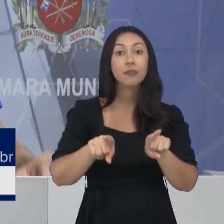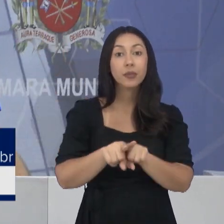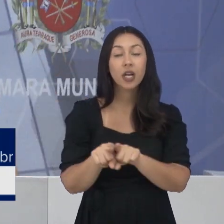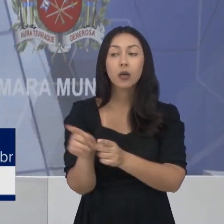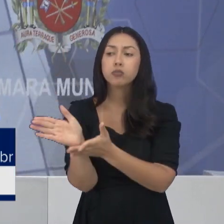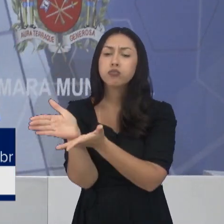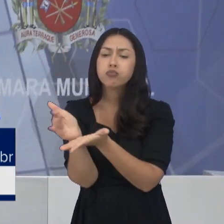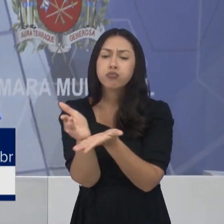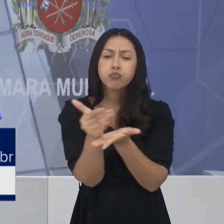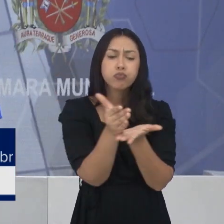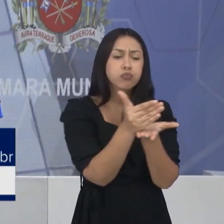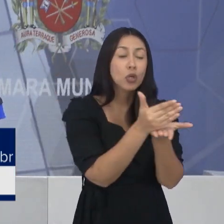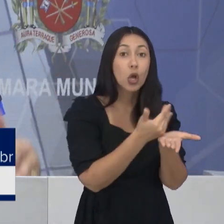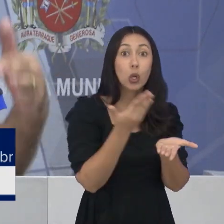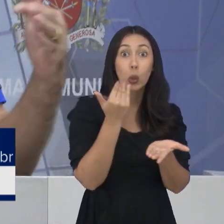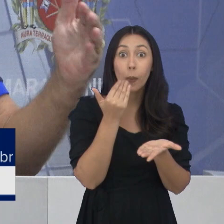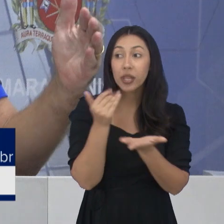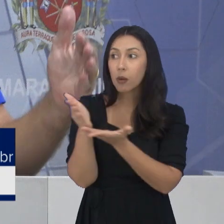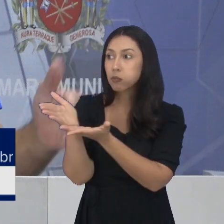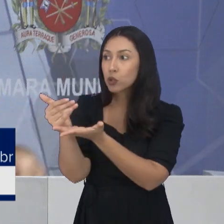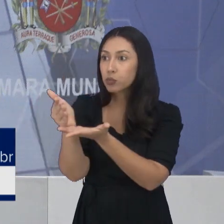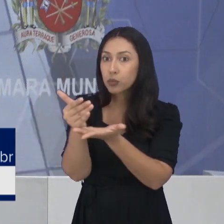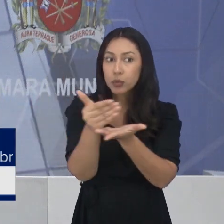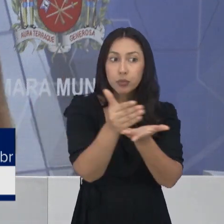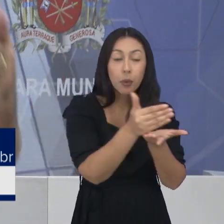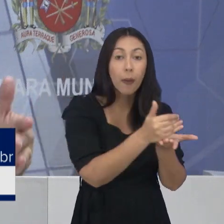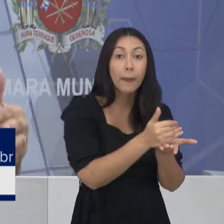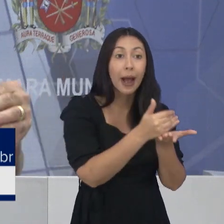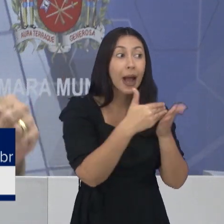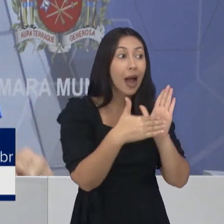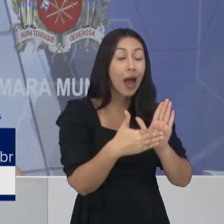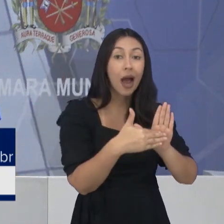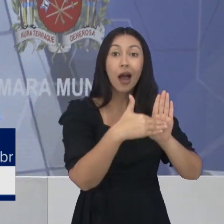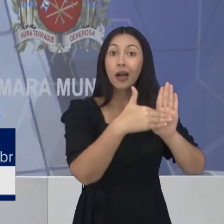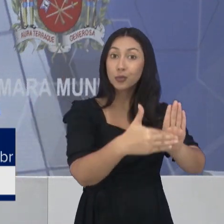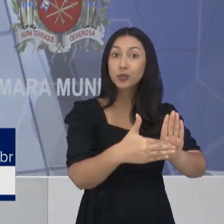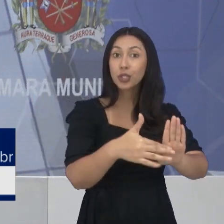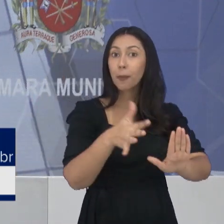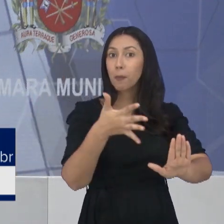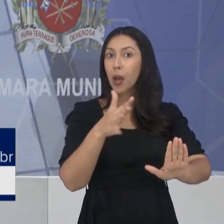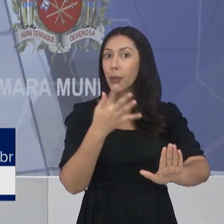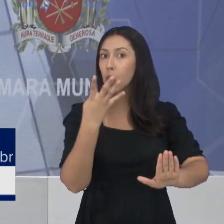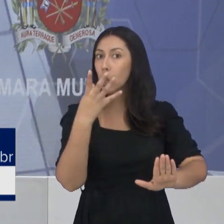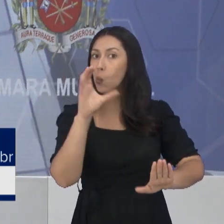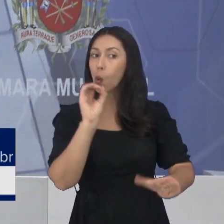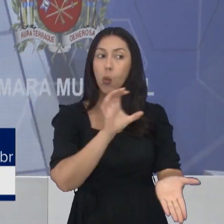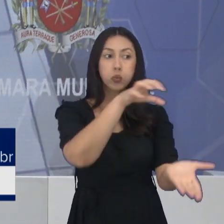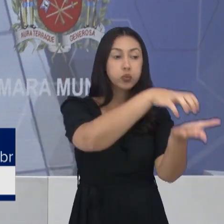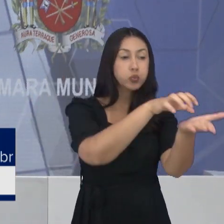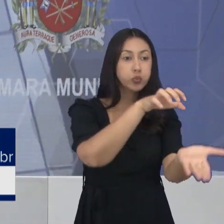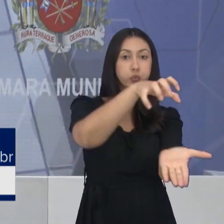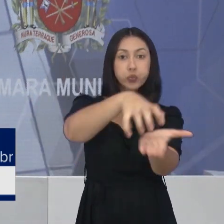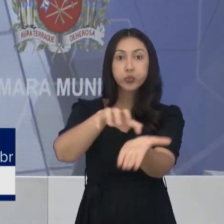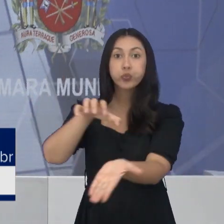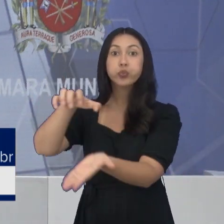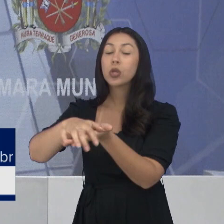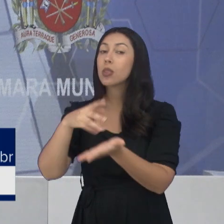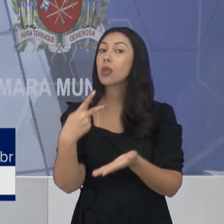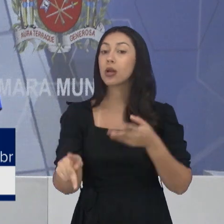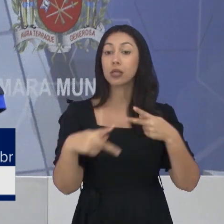arrecada alimentos e assiste mais de 40 entidades em toda a